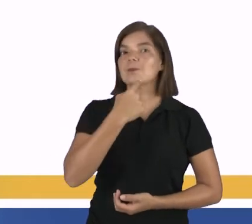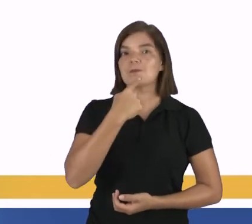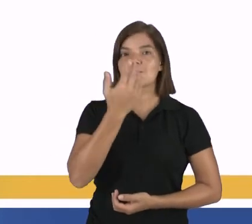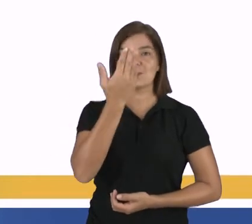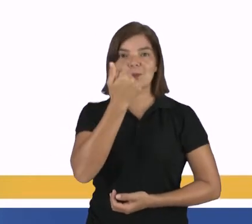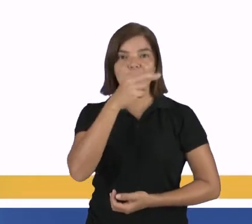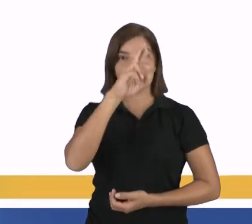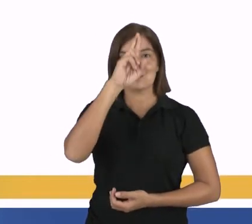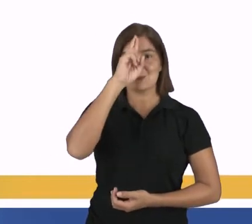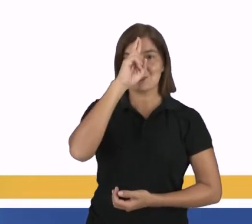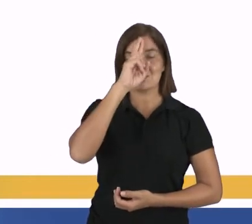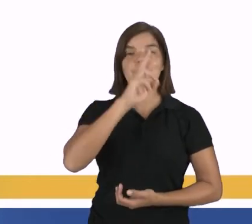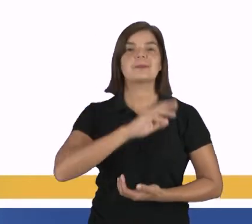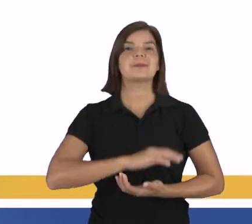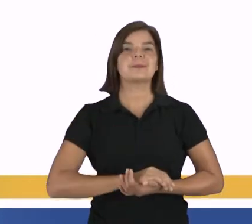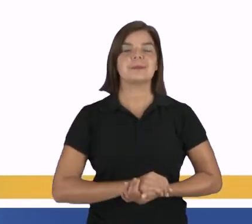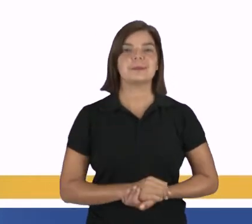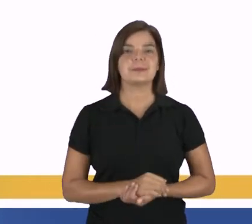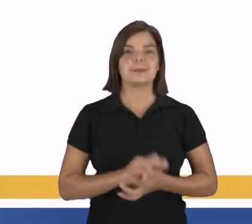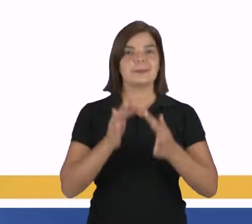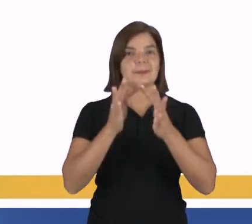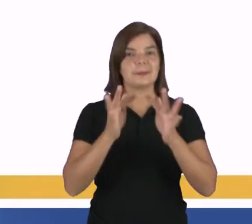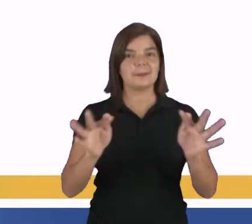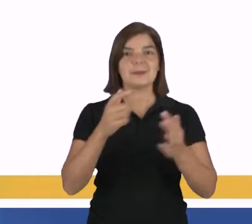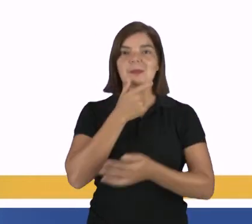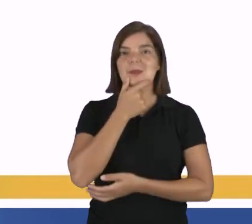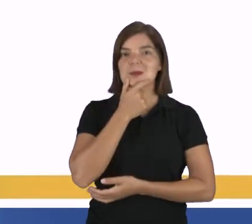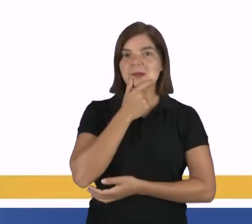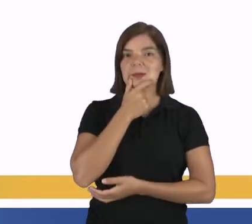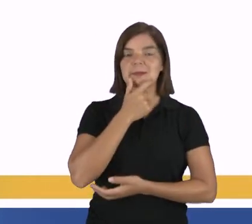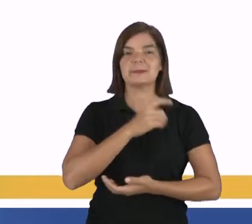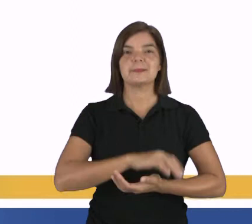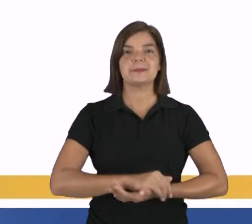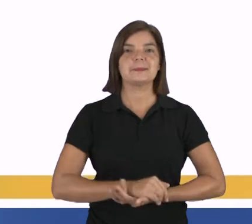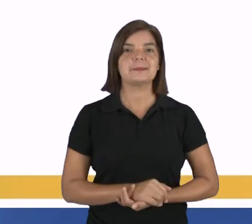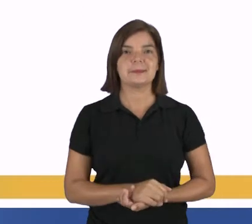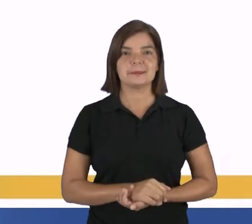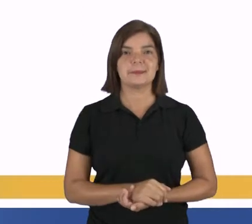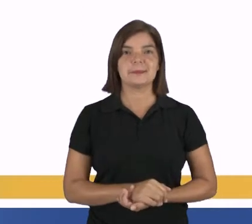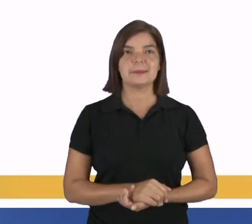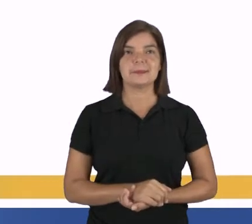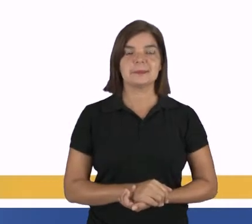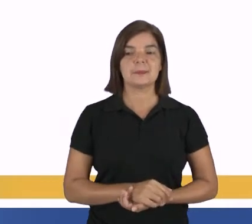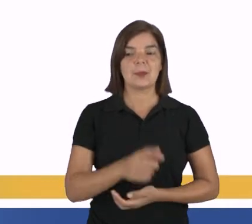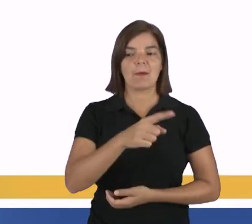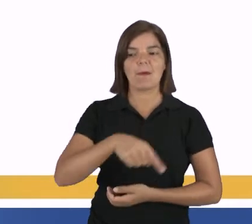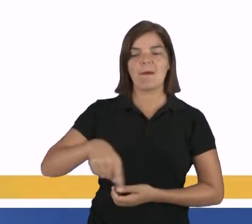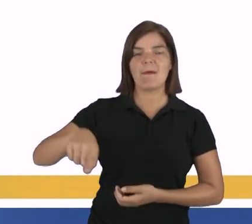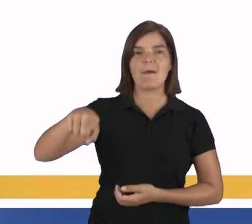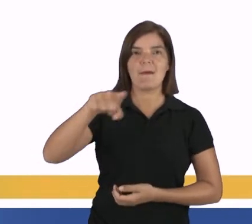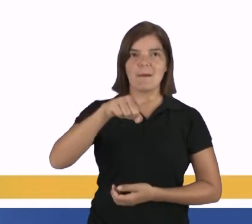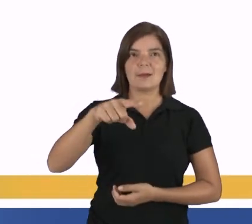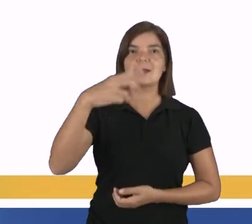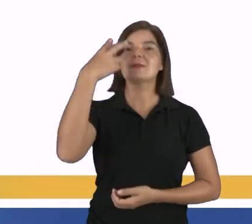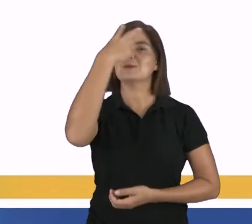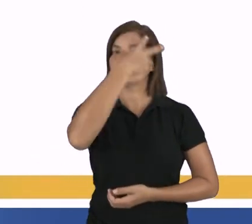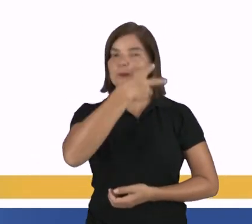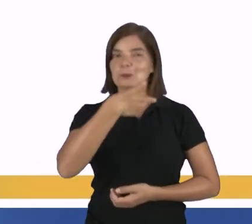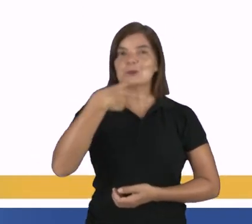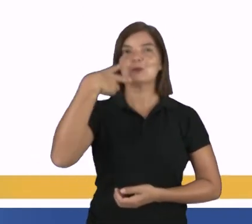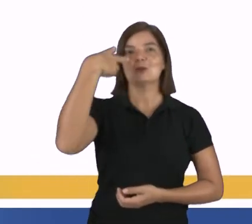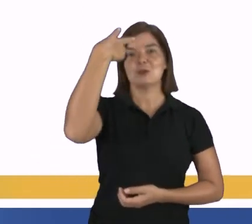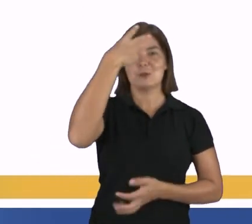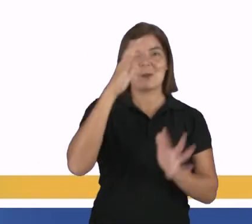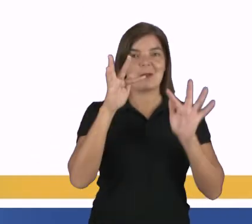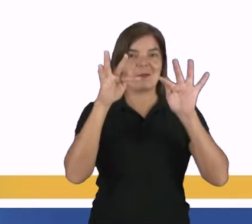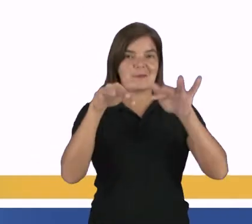hora para almoçar. It will take Peter half an hour to have lunch. Eles levarão